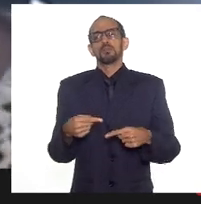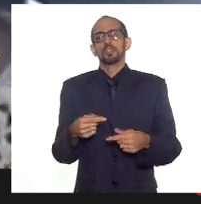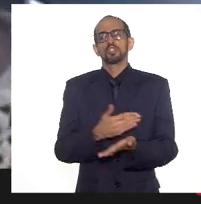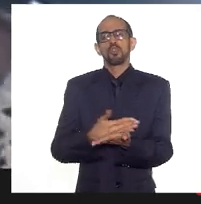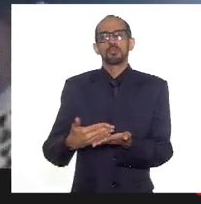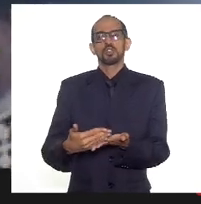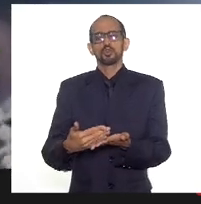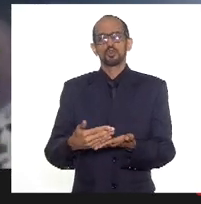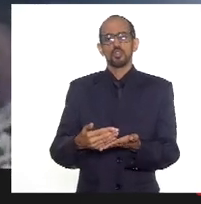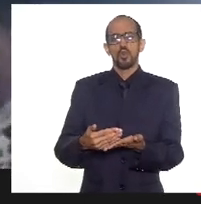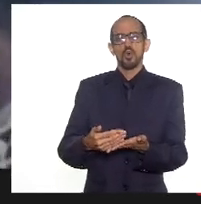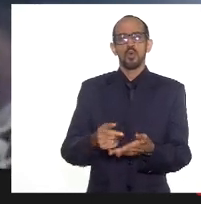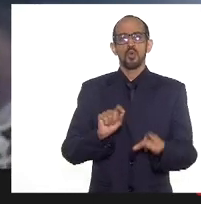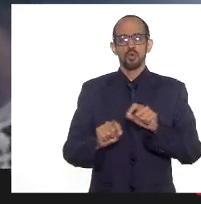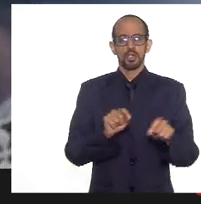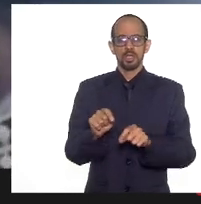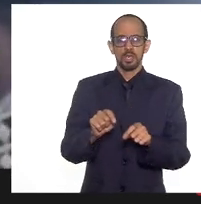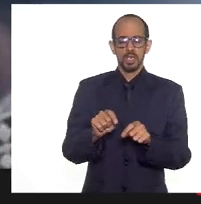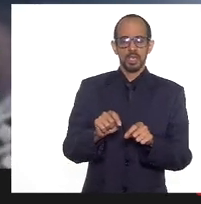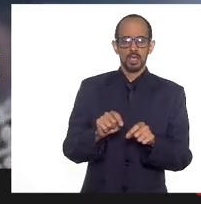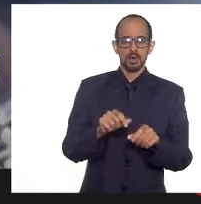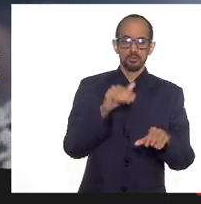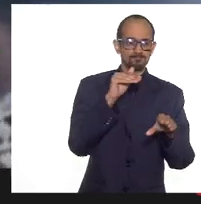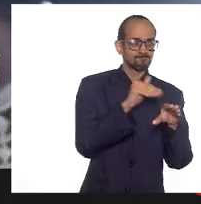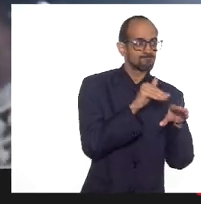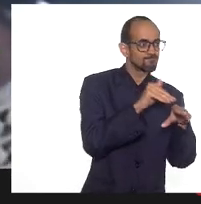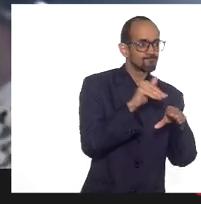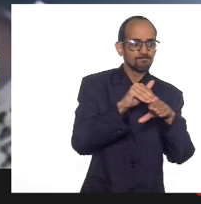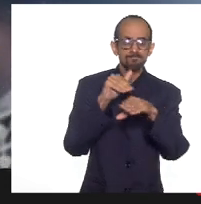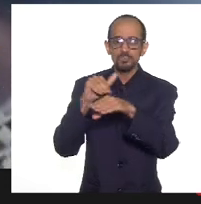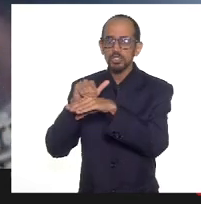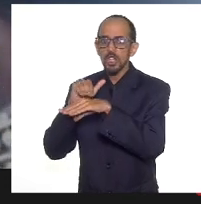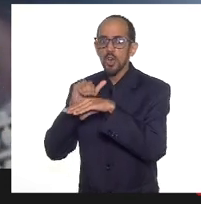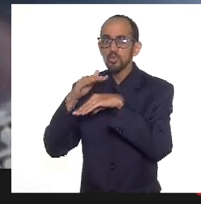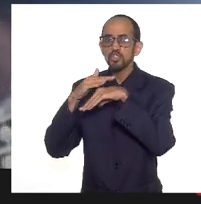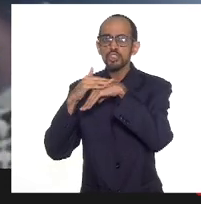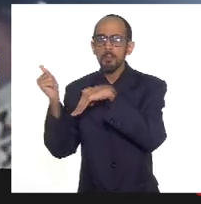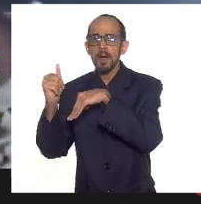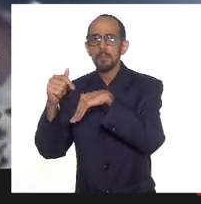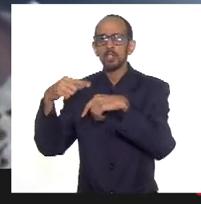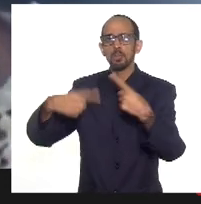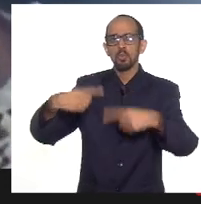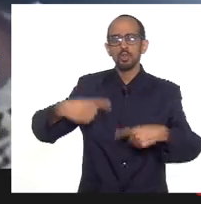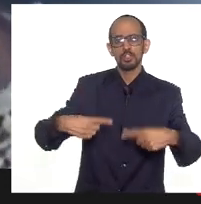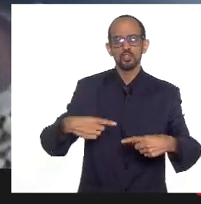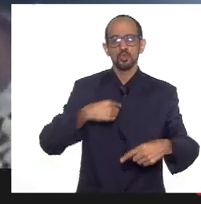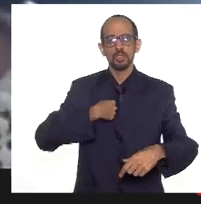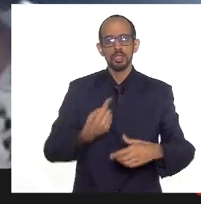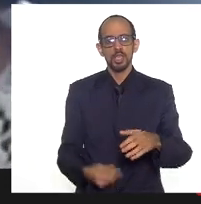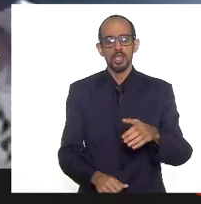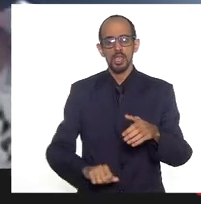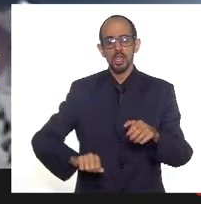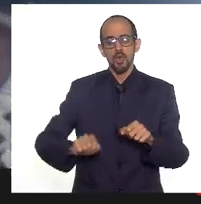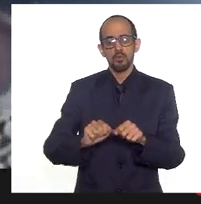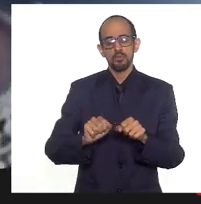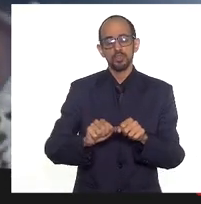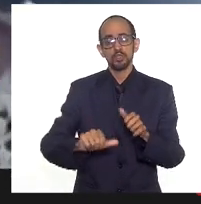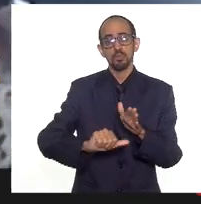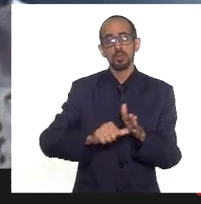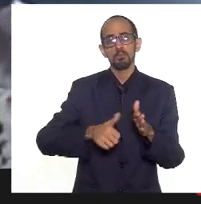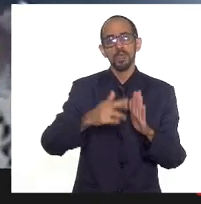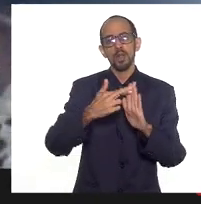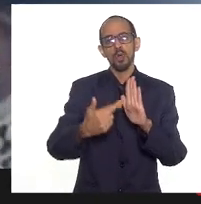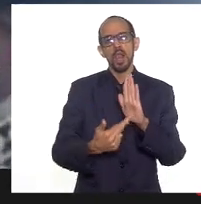uma mobilização política, uma mobilização judicial. E eu, na ocasião, produzi o primeiro relatório, né, o